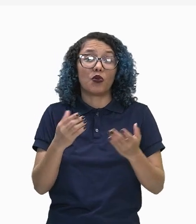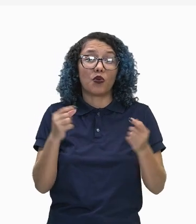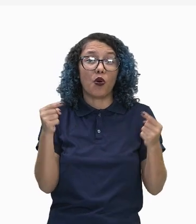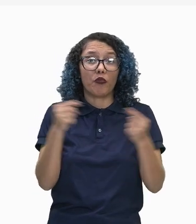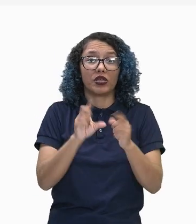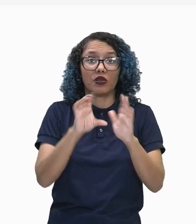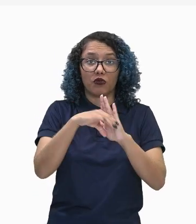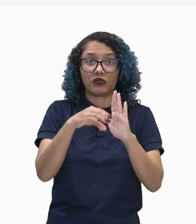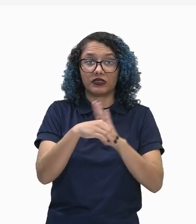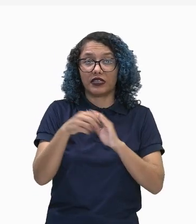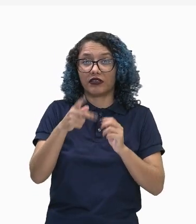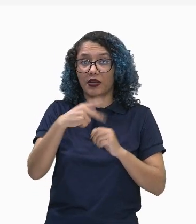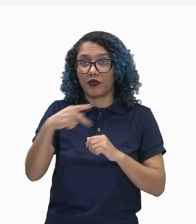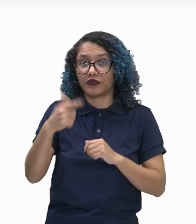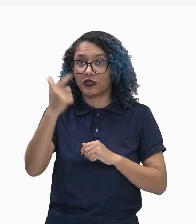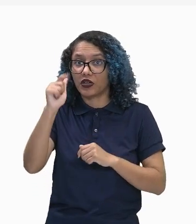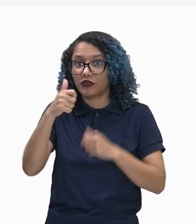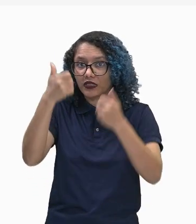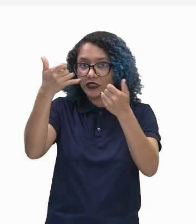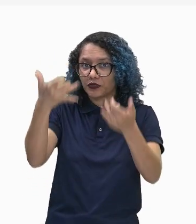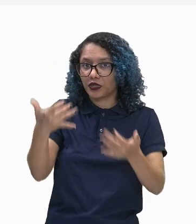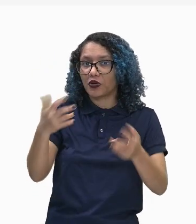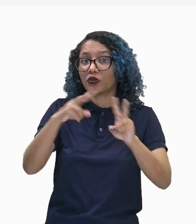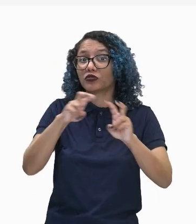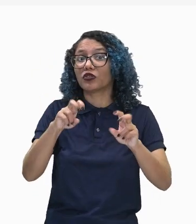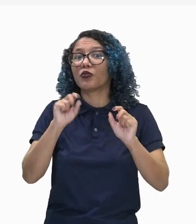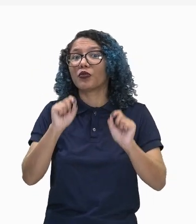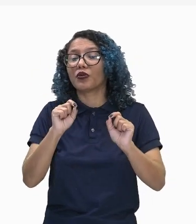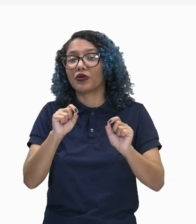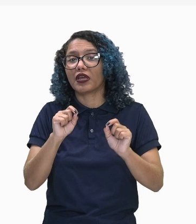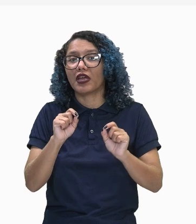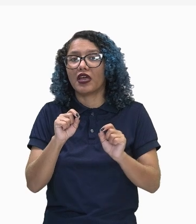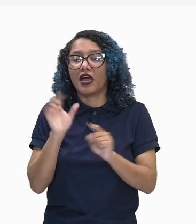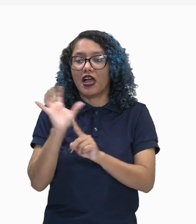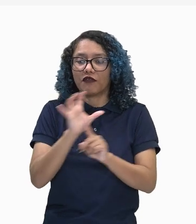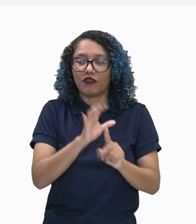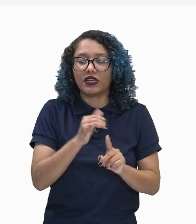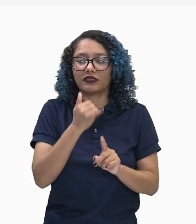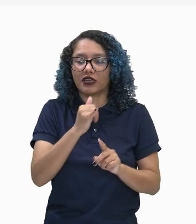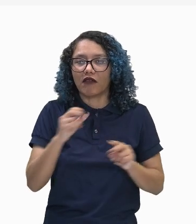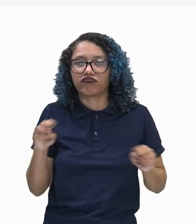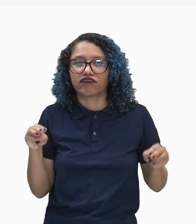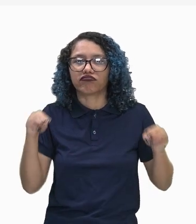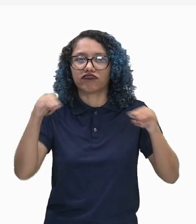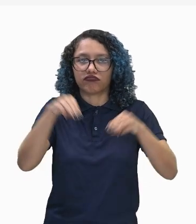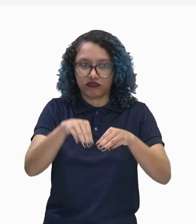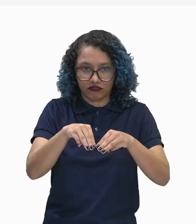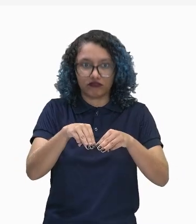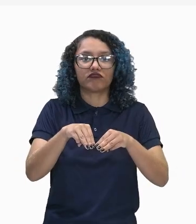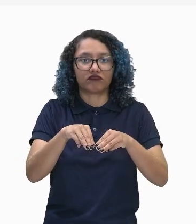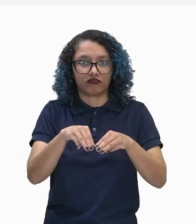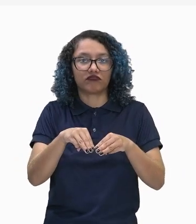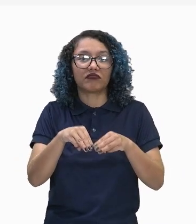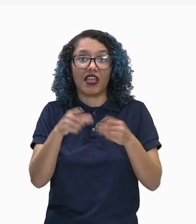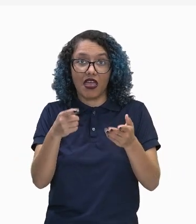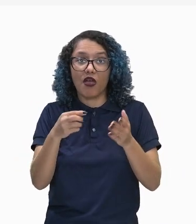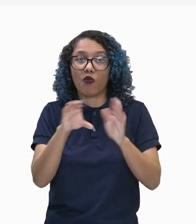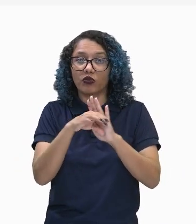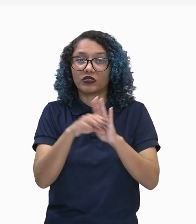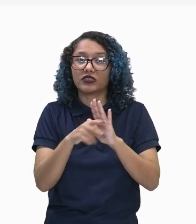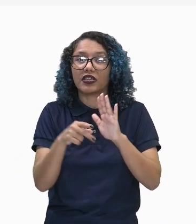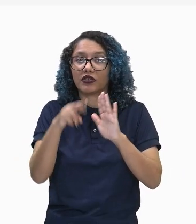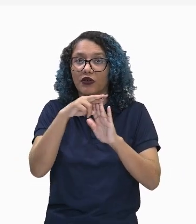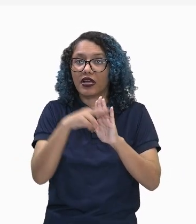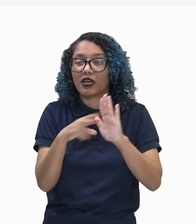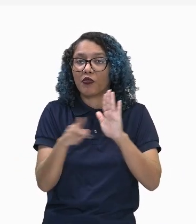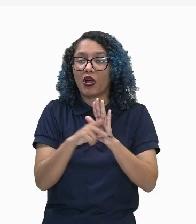sobre a indução eletromagnética, é um conceito da física que foi aplicado aqui nas usinas elétricas. A